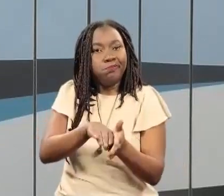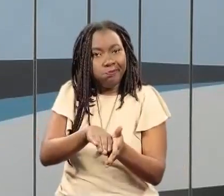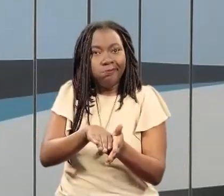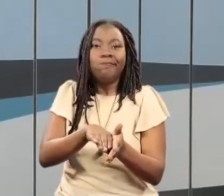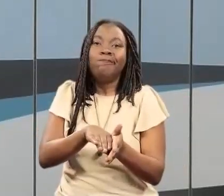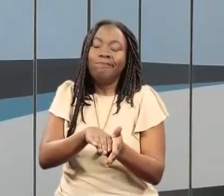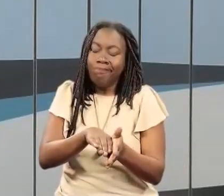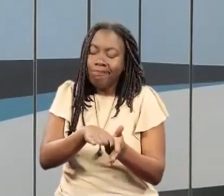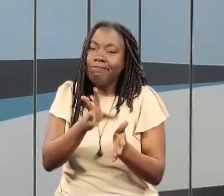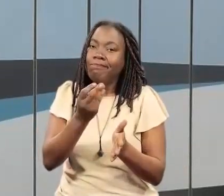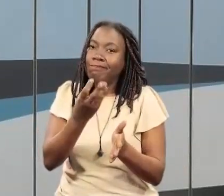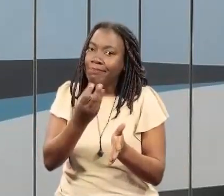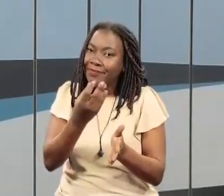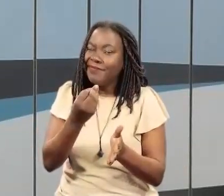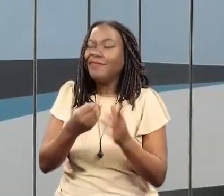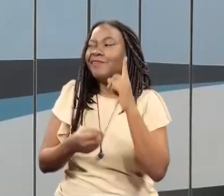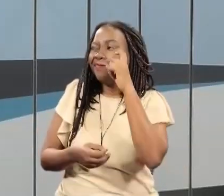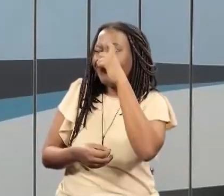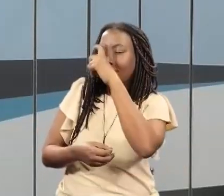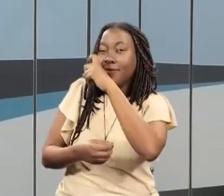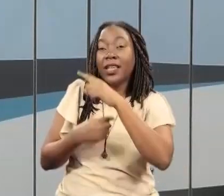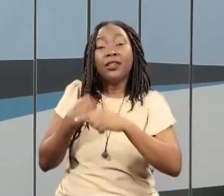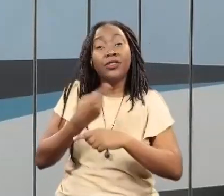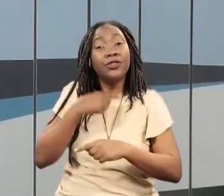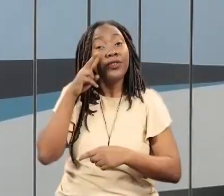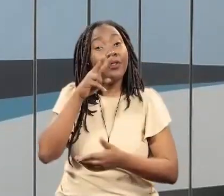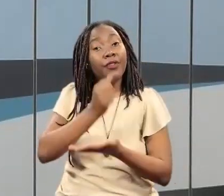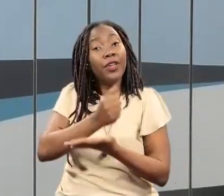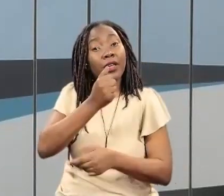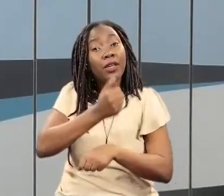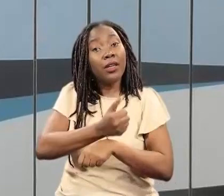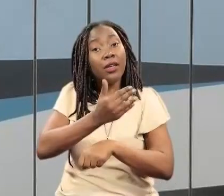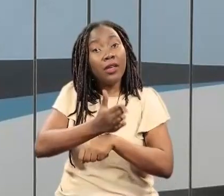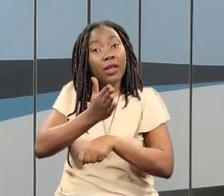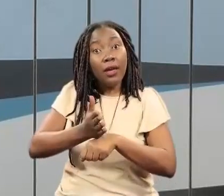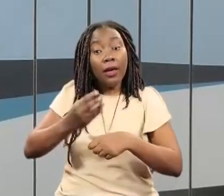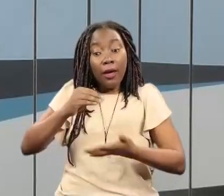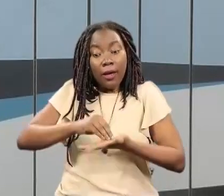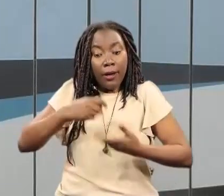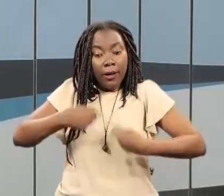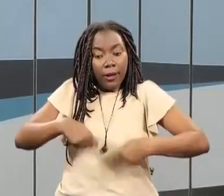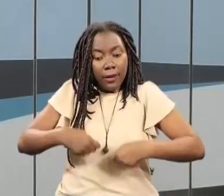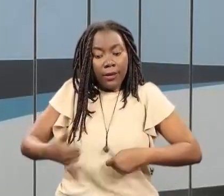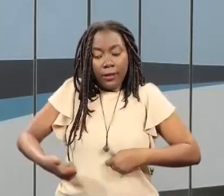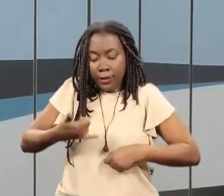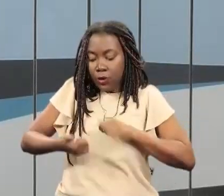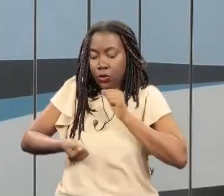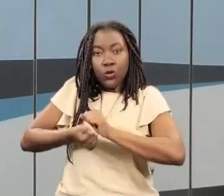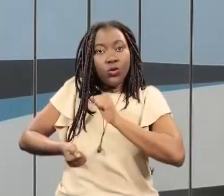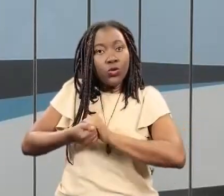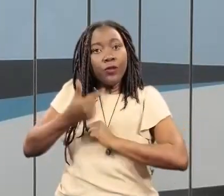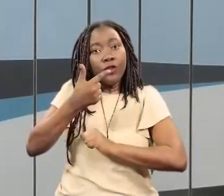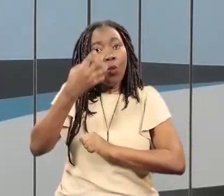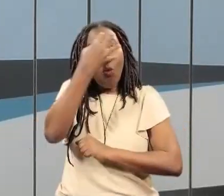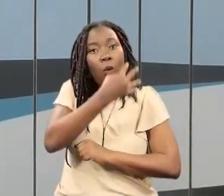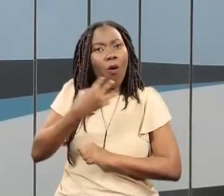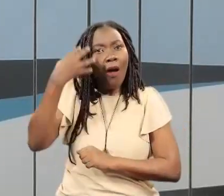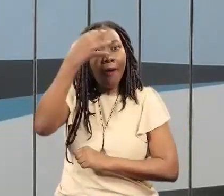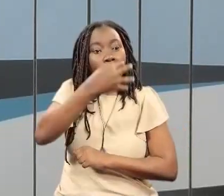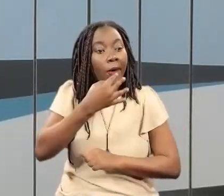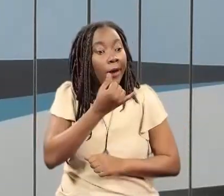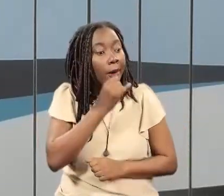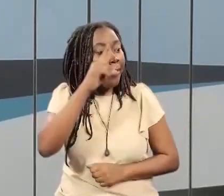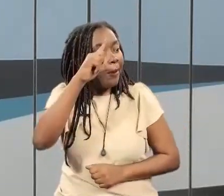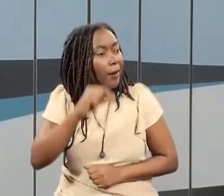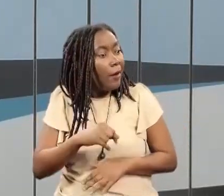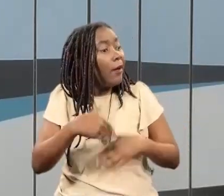rápido mesmo, assim. Complicado. A gente vê o tempo todo, né? Essa necessidade de estar com o celular 24 horas. Acabou a bateria, cadê o carregador? Cadê